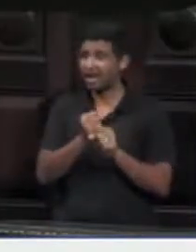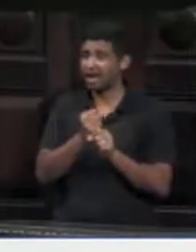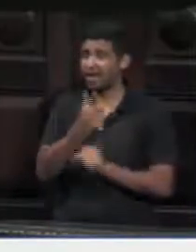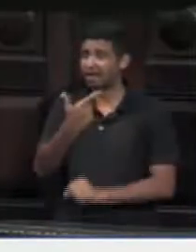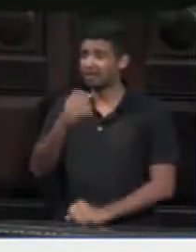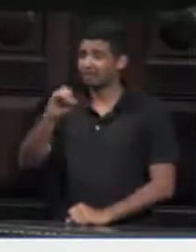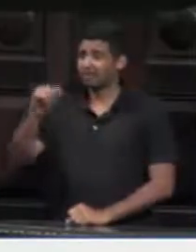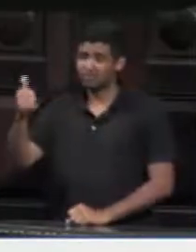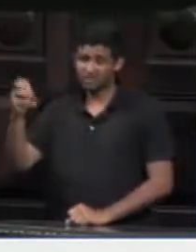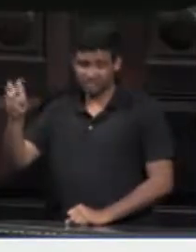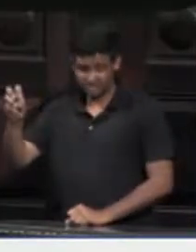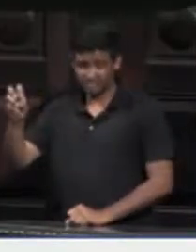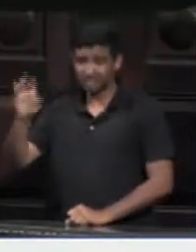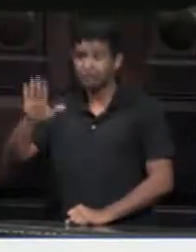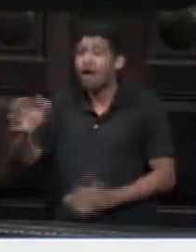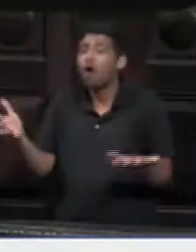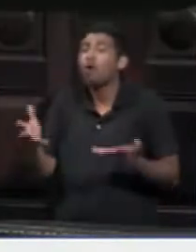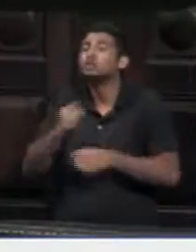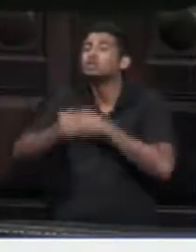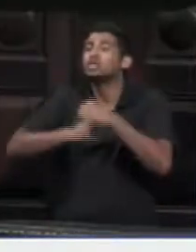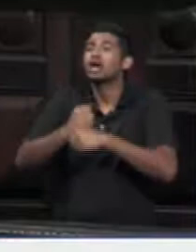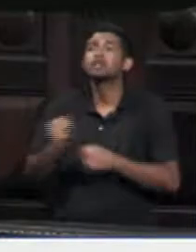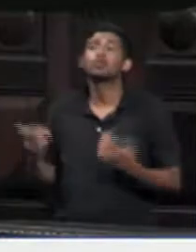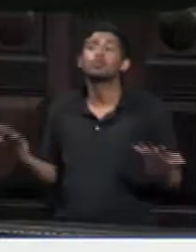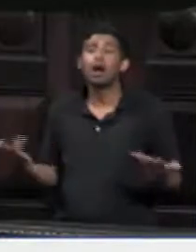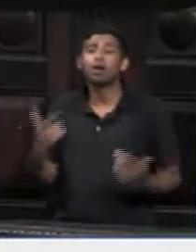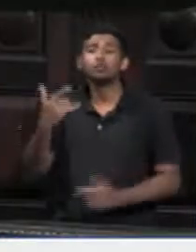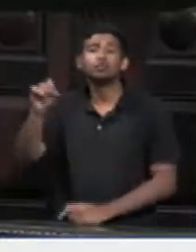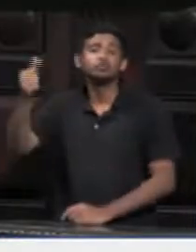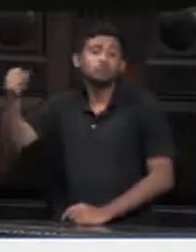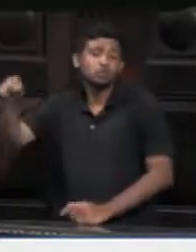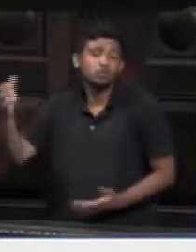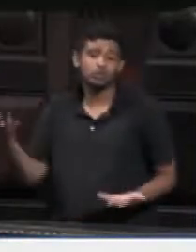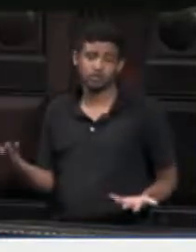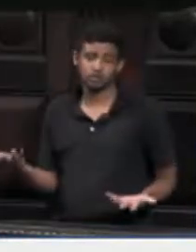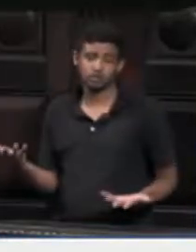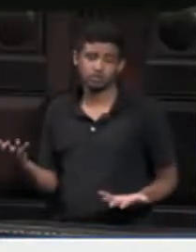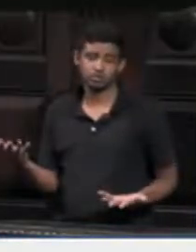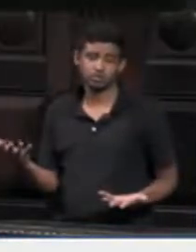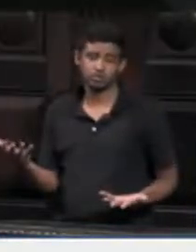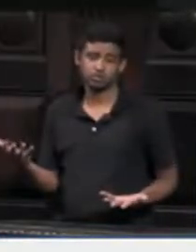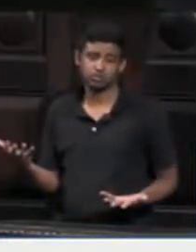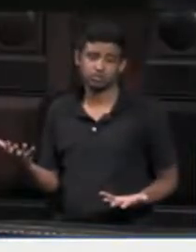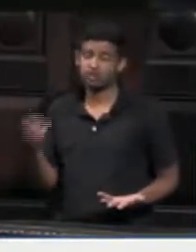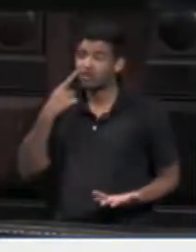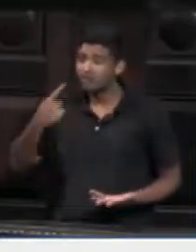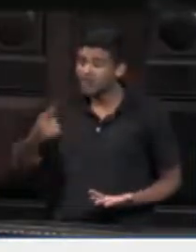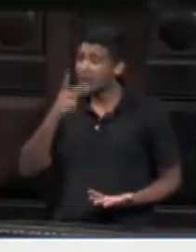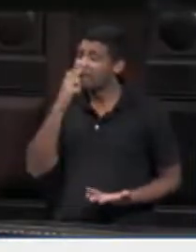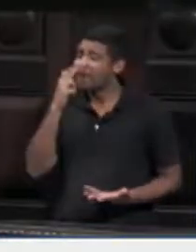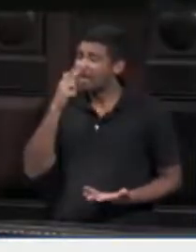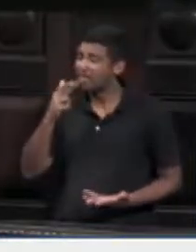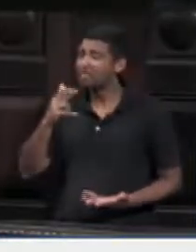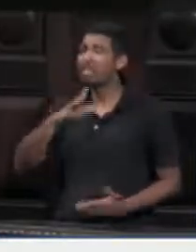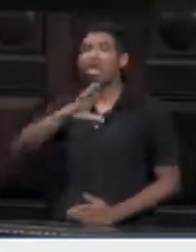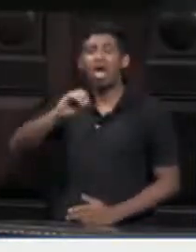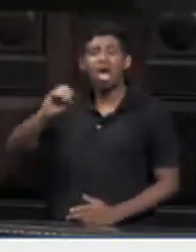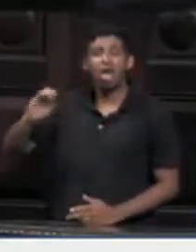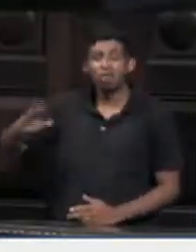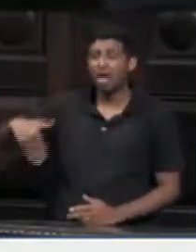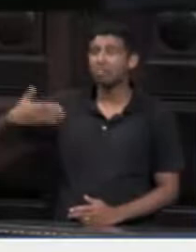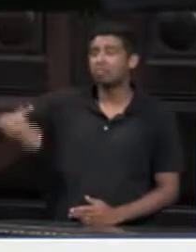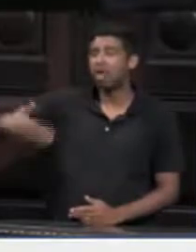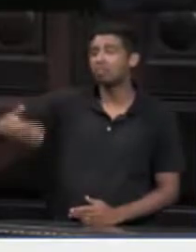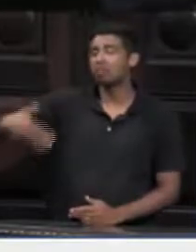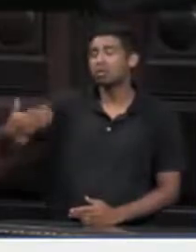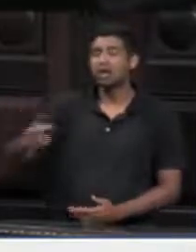até 2018 ele praticamente não foi tocado. Aqui e acolá houve uma audiência pública, essa audiência pública, aí